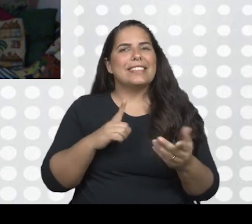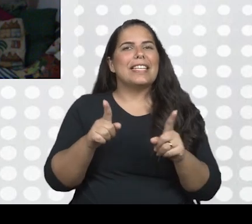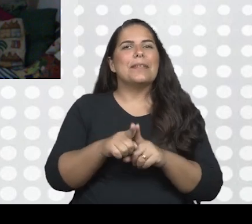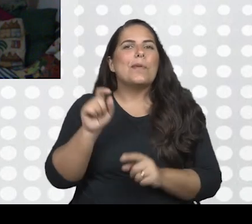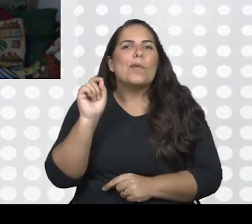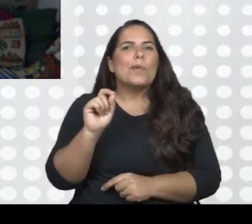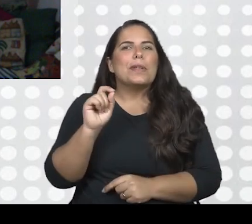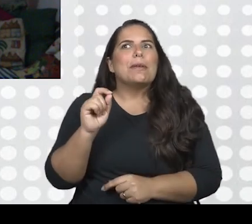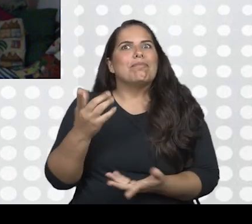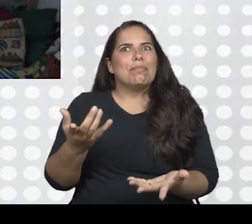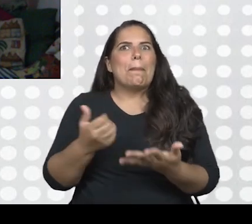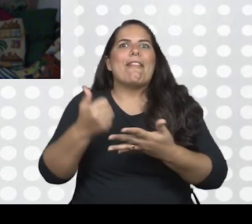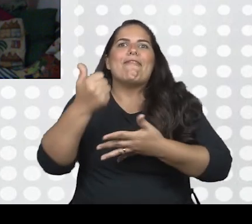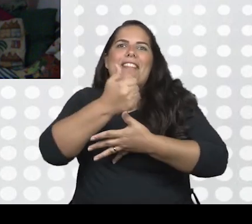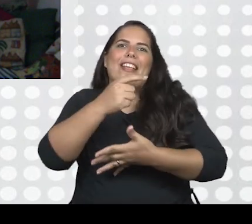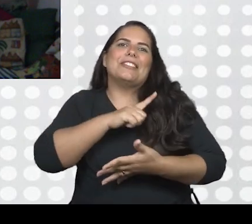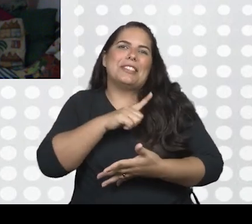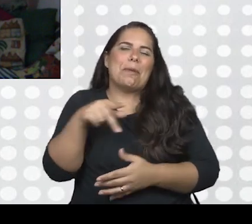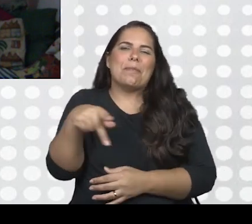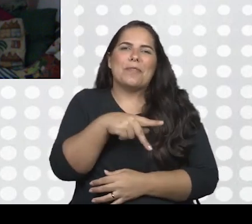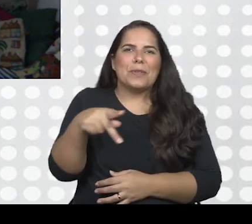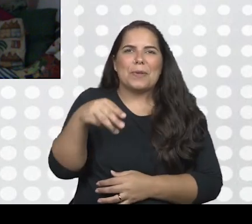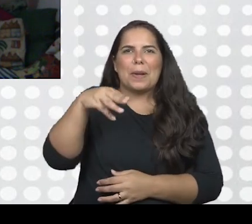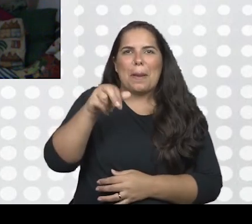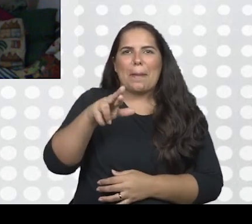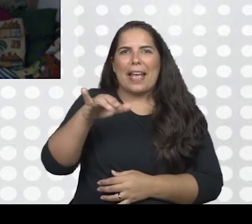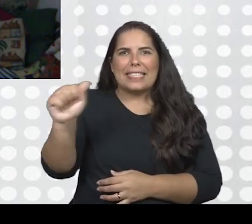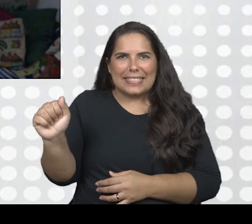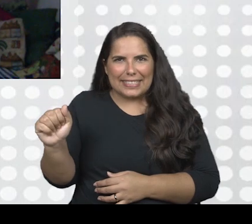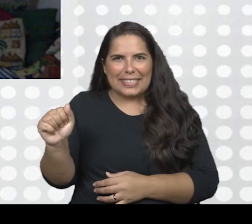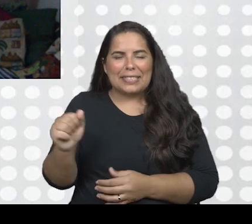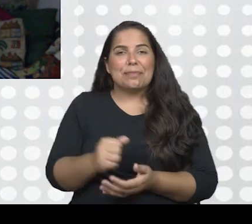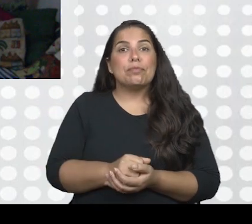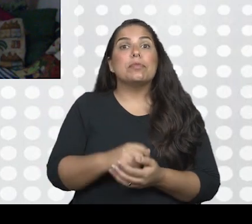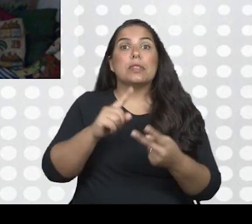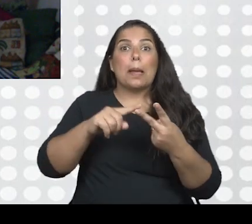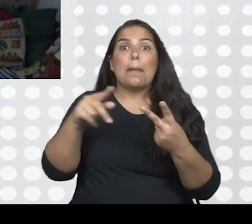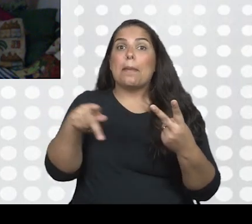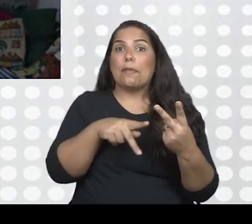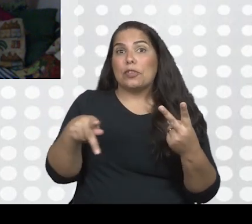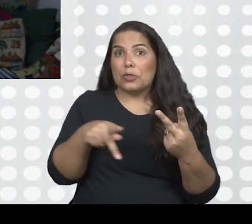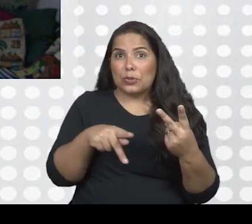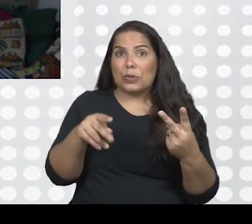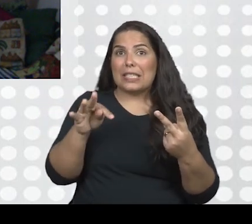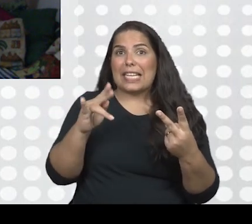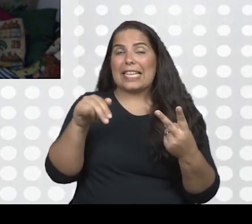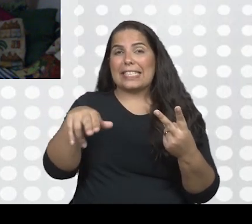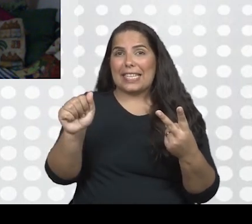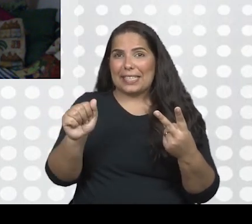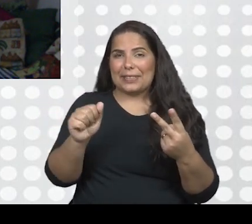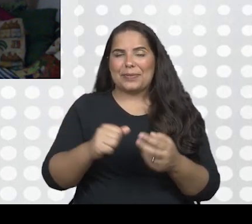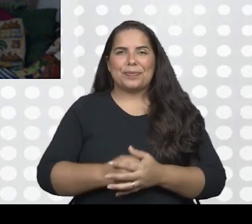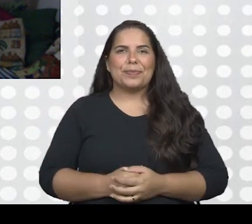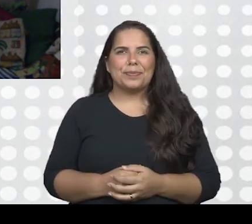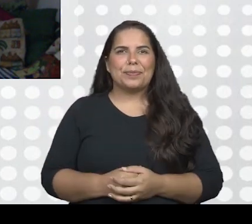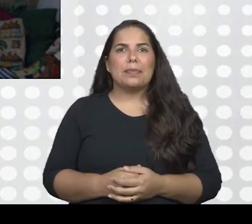tem o privilégio de ter a presença da professora Márcia Denise Pletsch e da professora Tainá